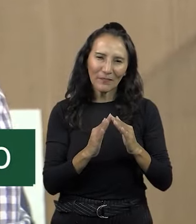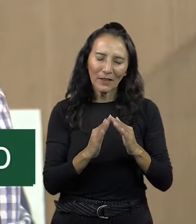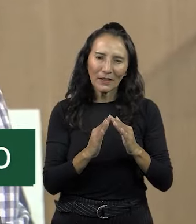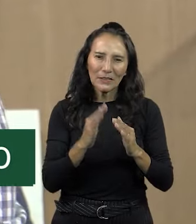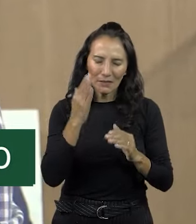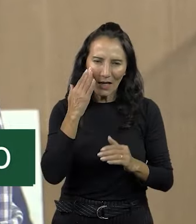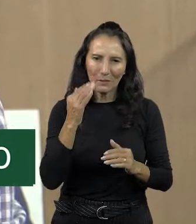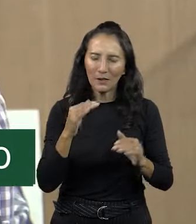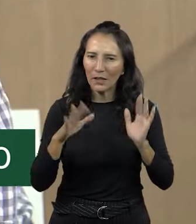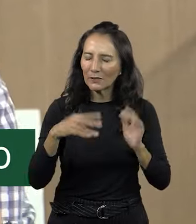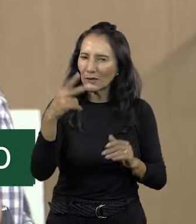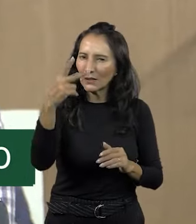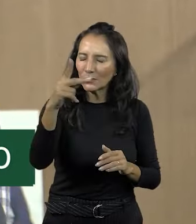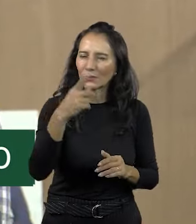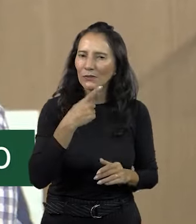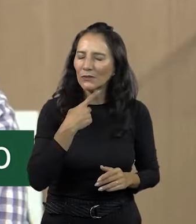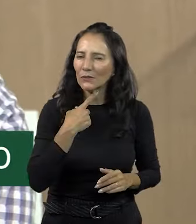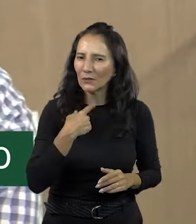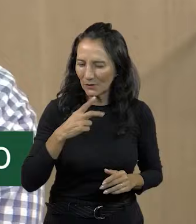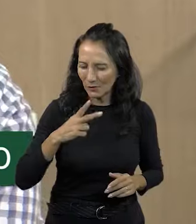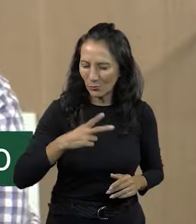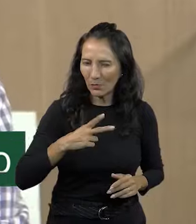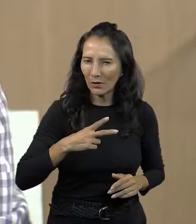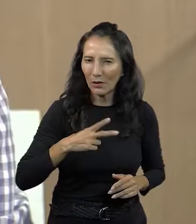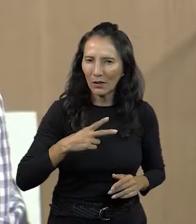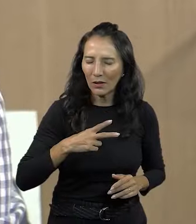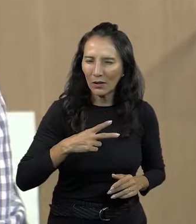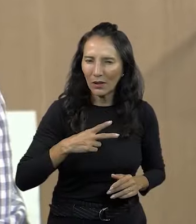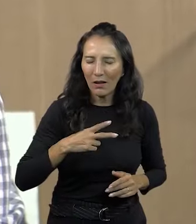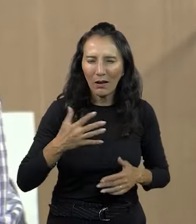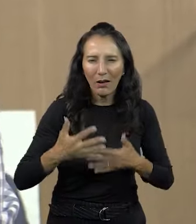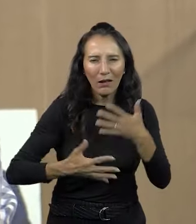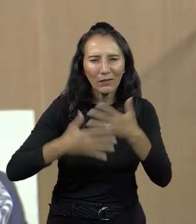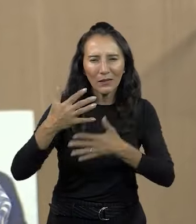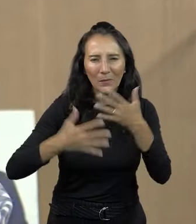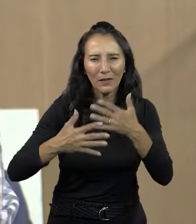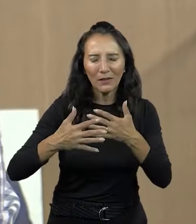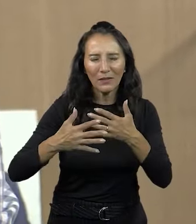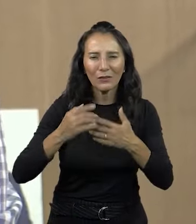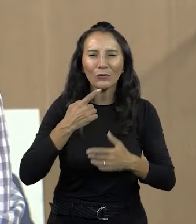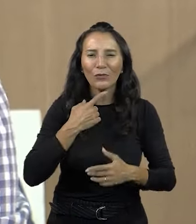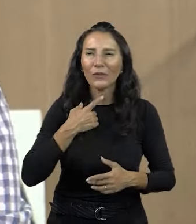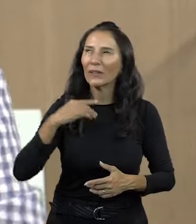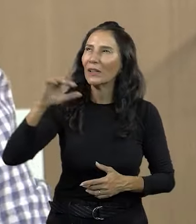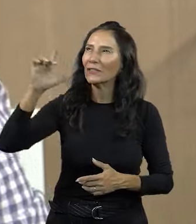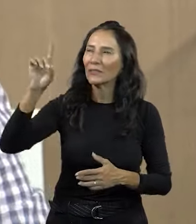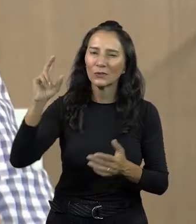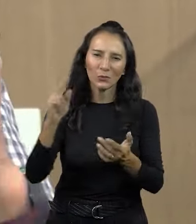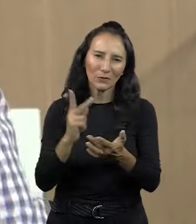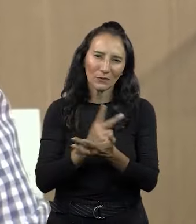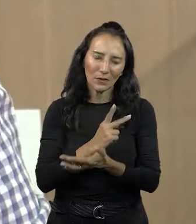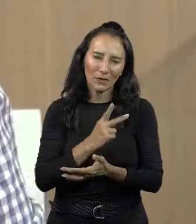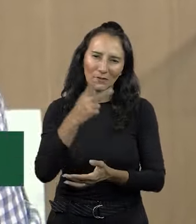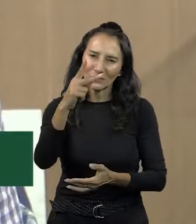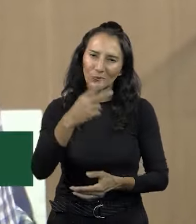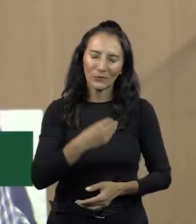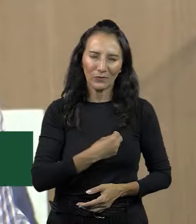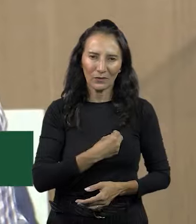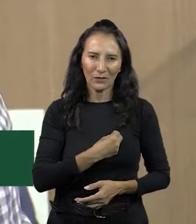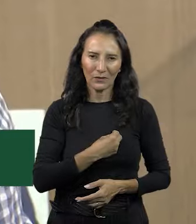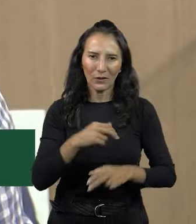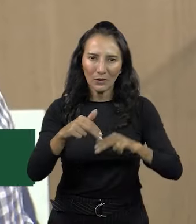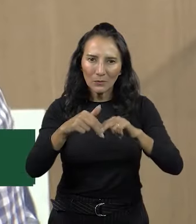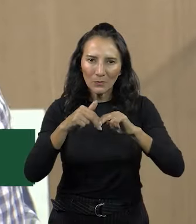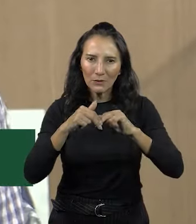desejos estão impedindo que a vontade de Deus se cumpra na sua vida e por isso a igreja tá aí de